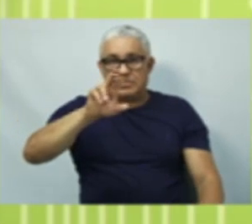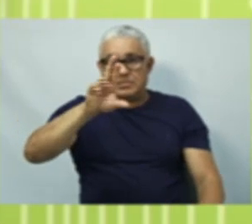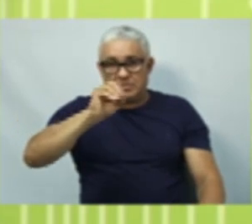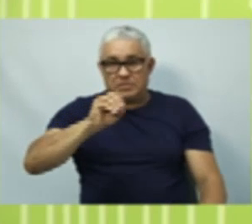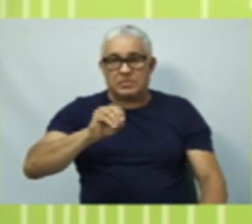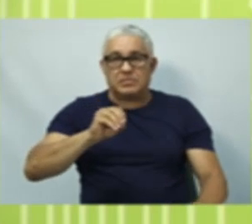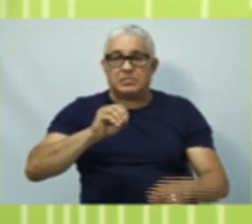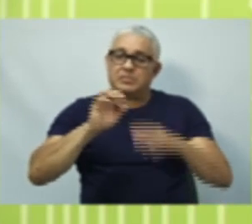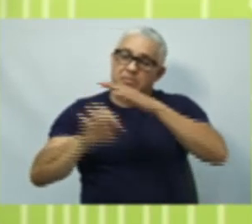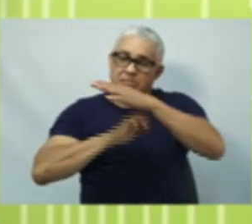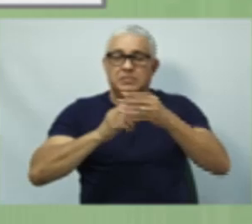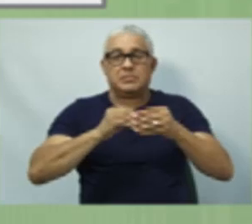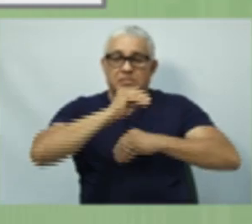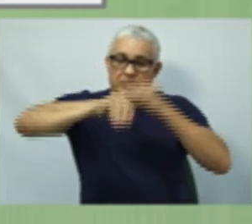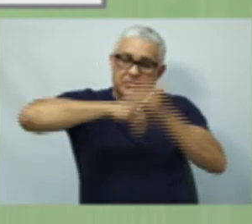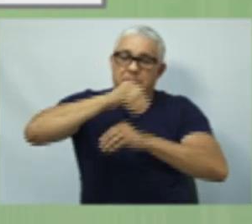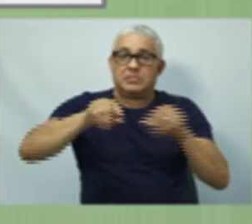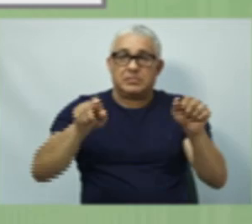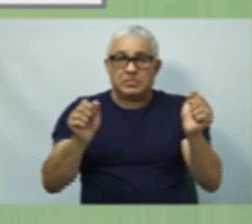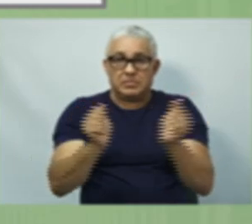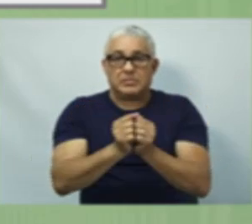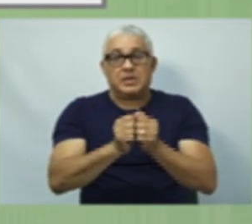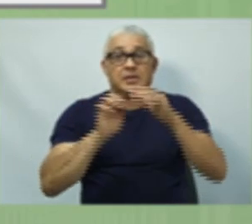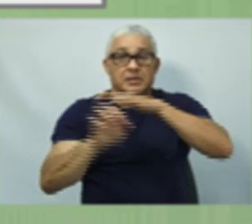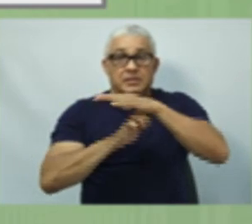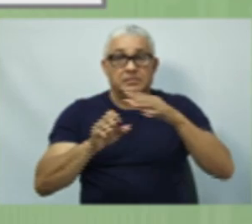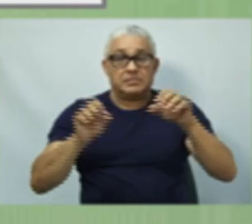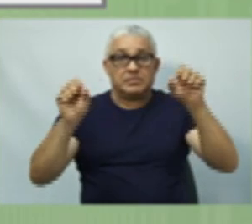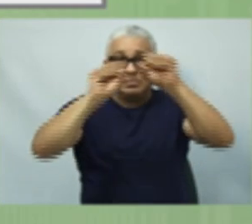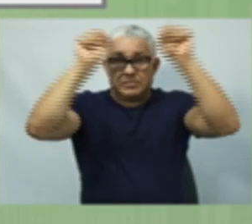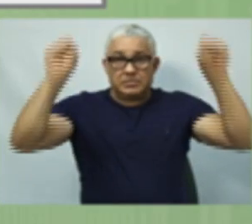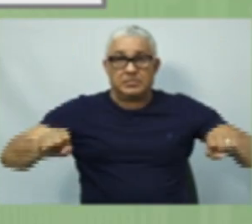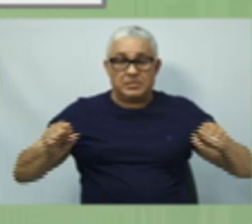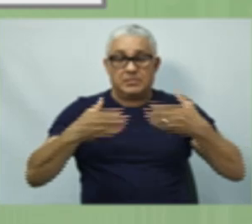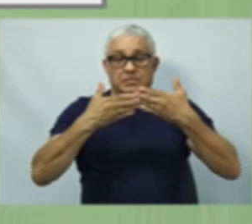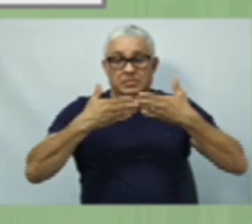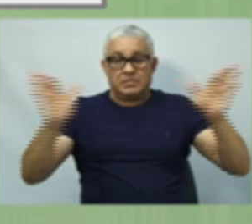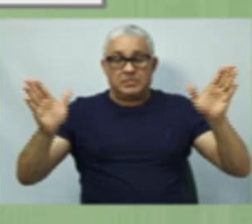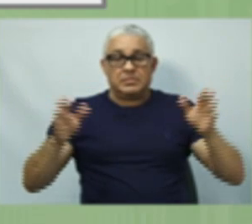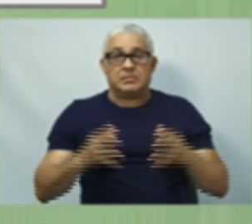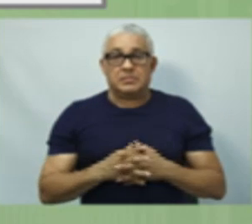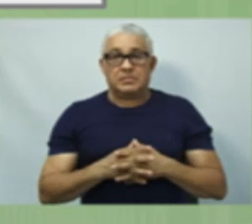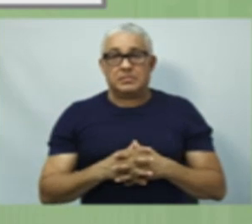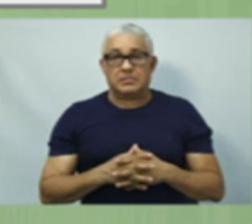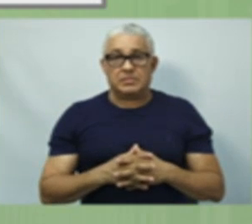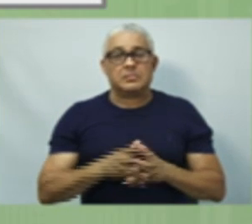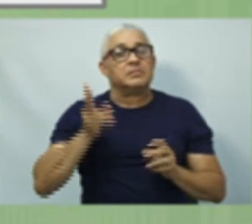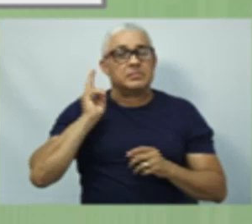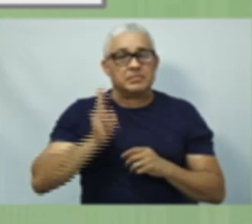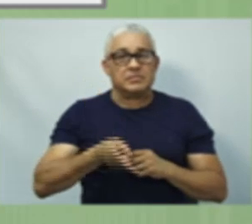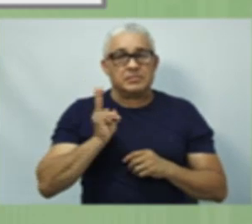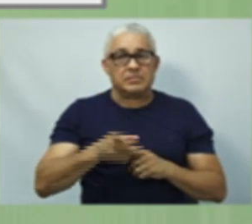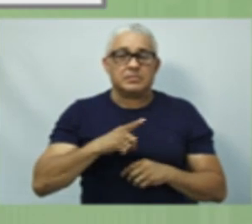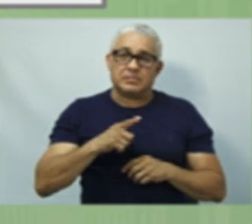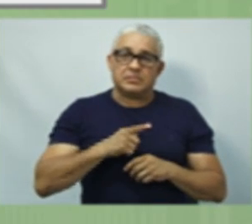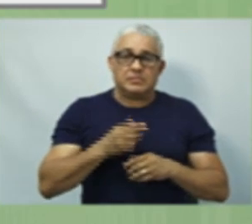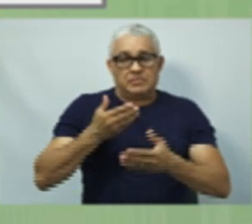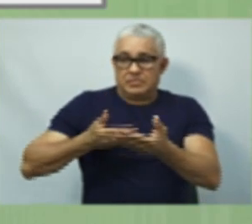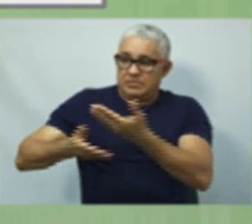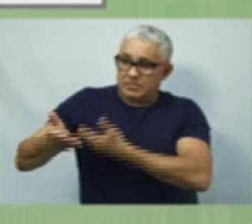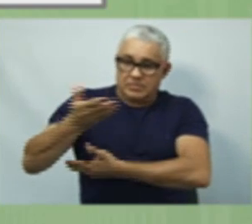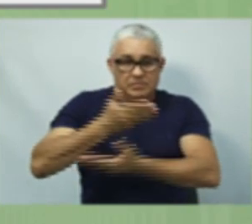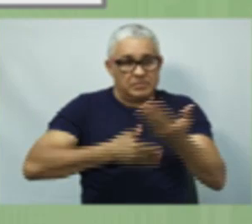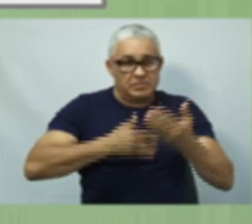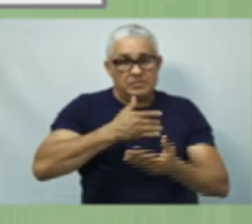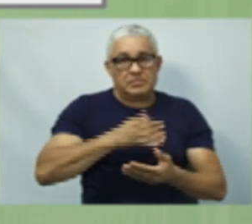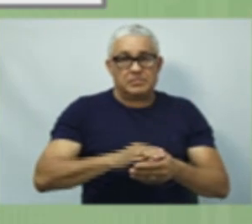envolvida. Então as empresas, elas são sistemas abertos que constantemente possuem interação com